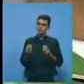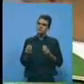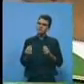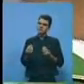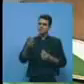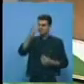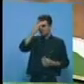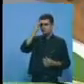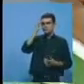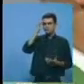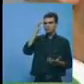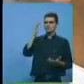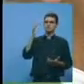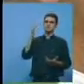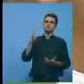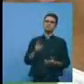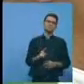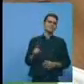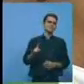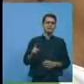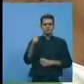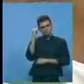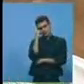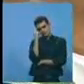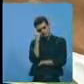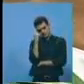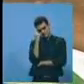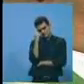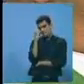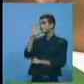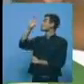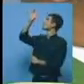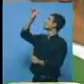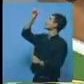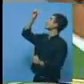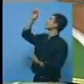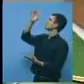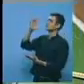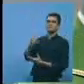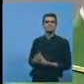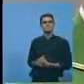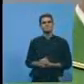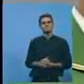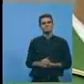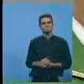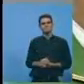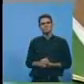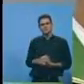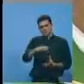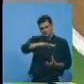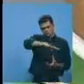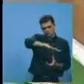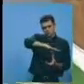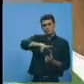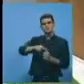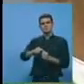que nessa hora sequer estão pensando em Deus. Os bilhões de seres humanos que nesse momento estão